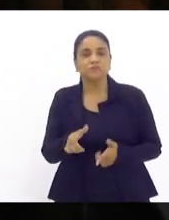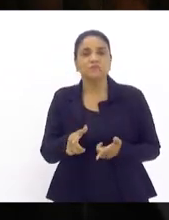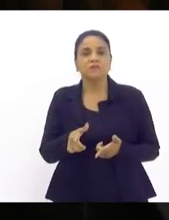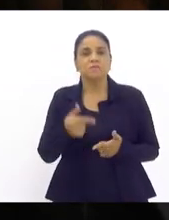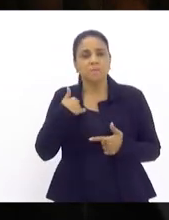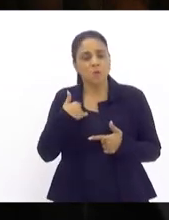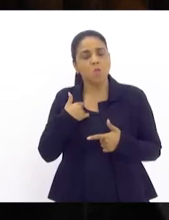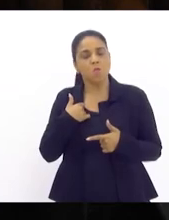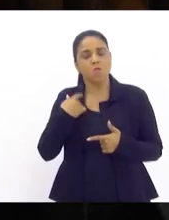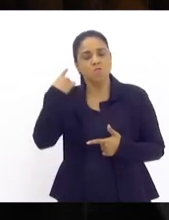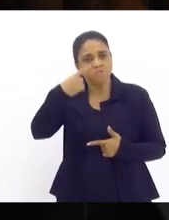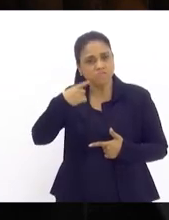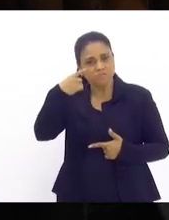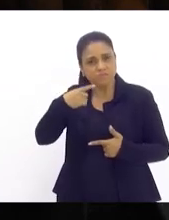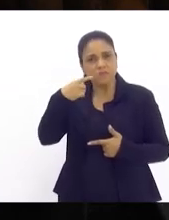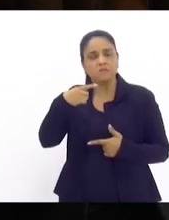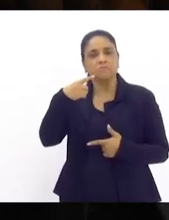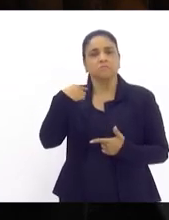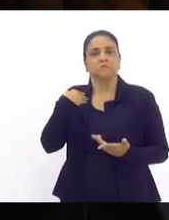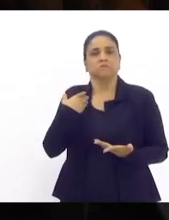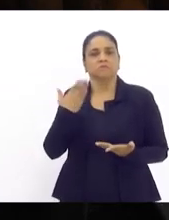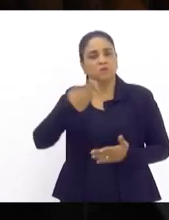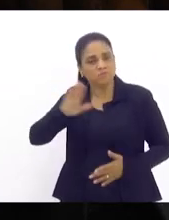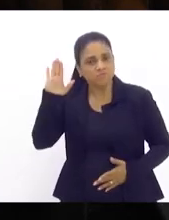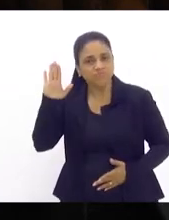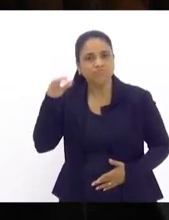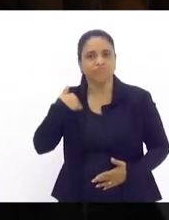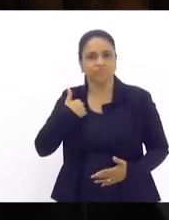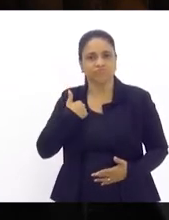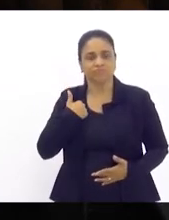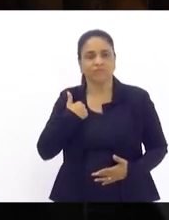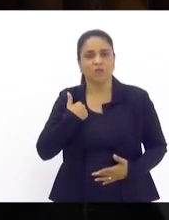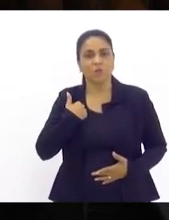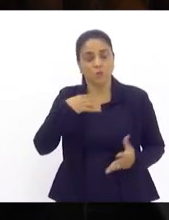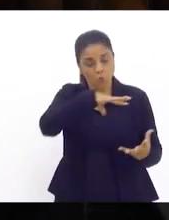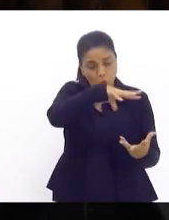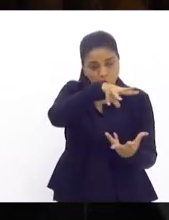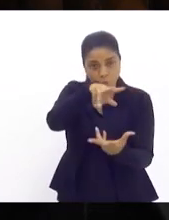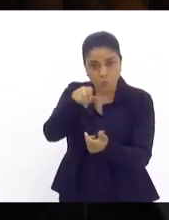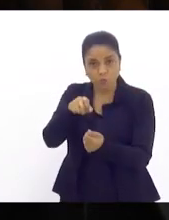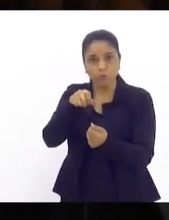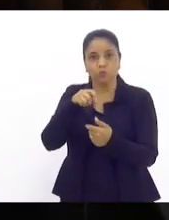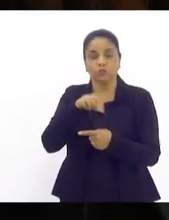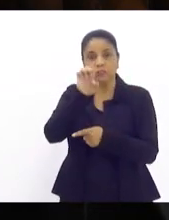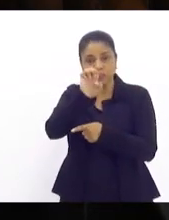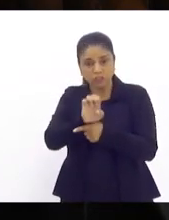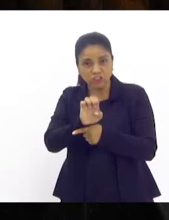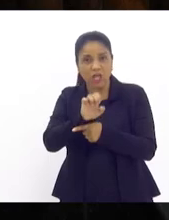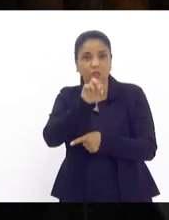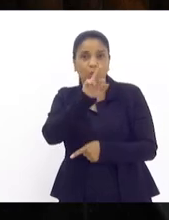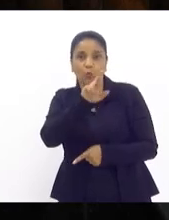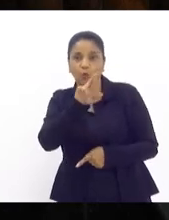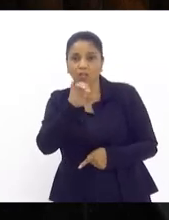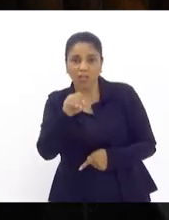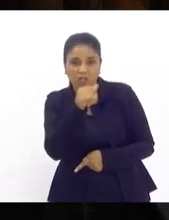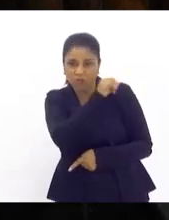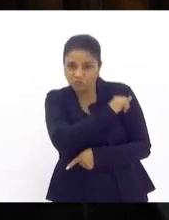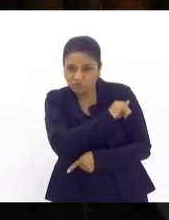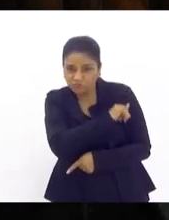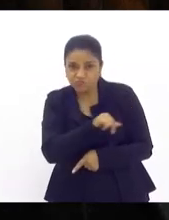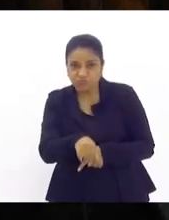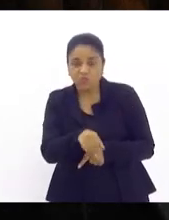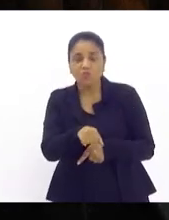especialmente para esta causa, nós precisamos fazer com que o mundo, para que o Estado do Rio de Janeiro seja um Estado pleno